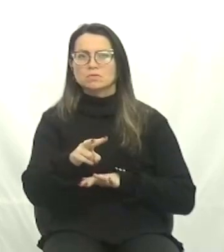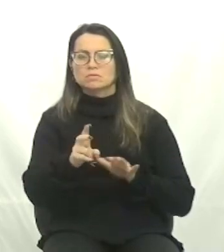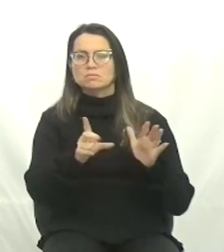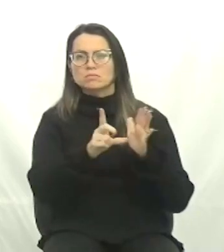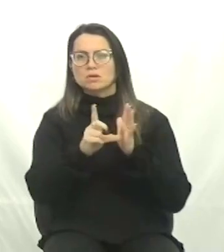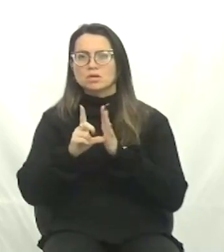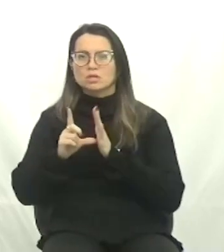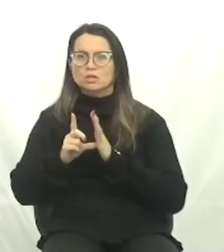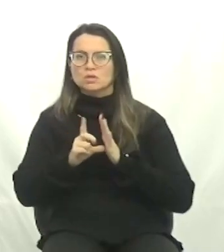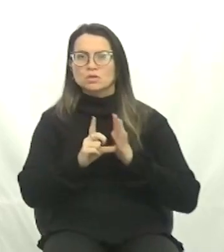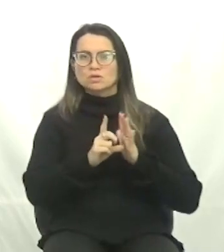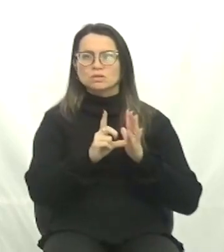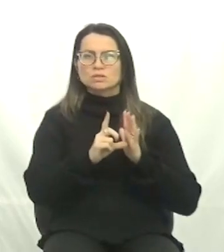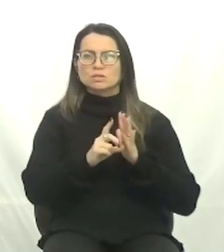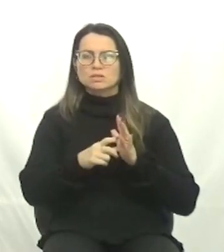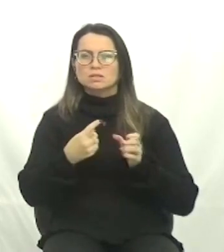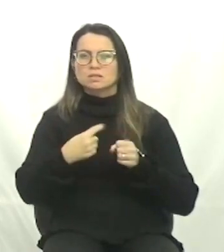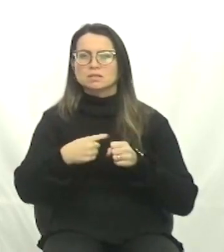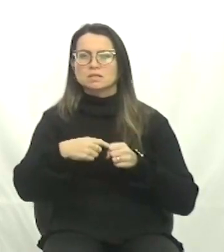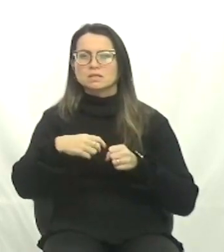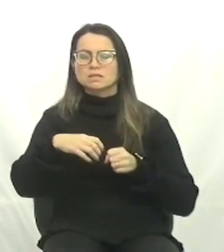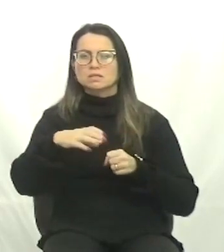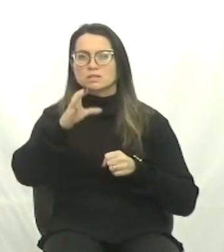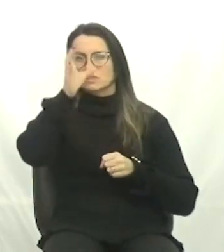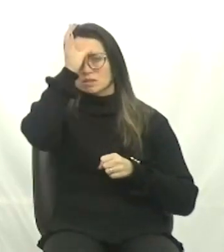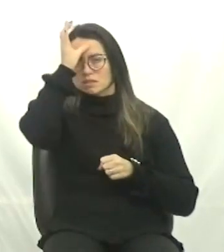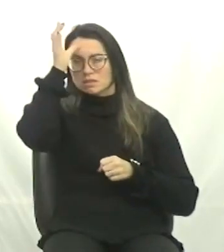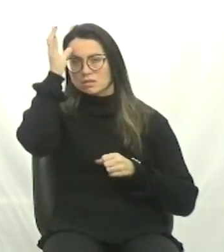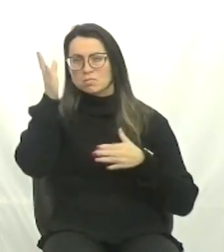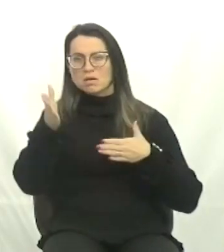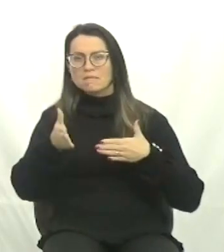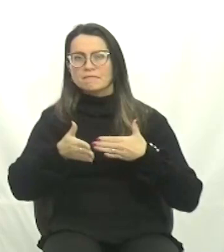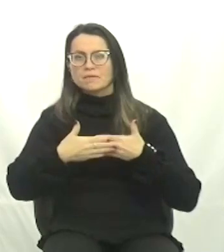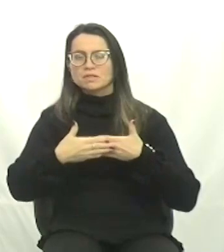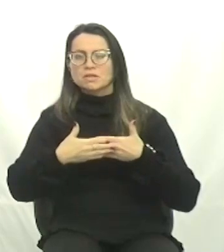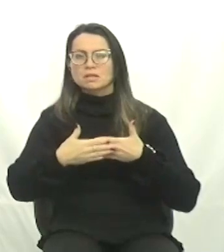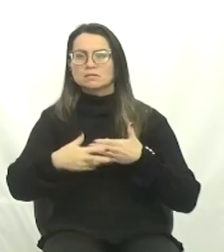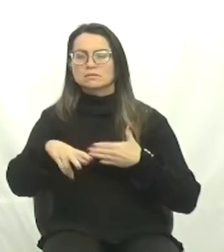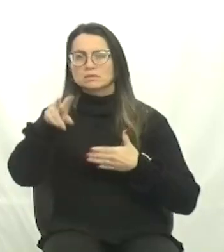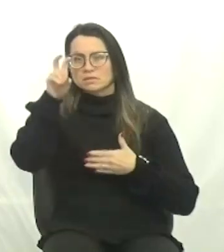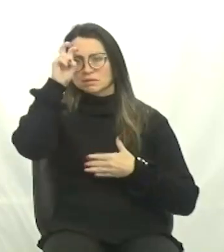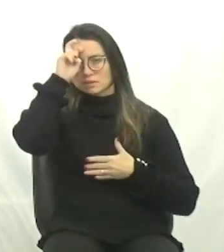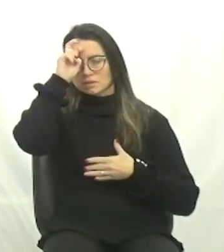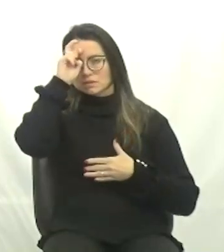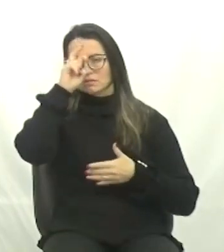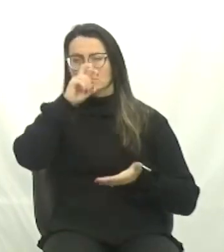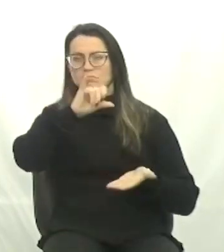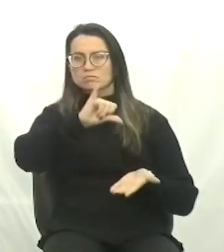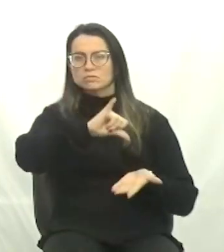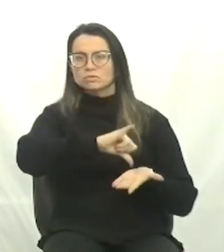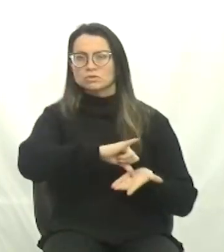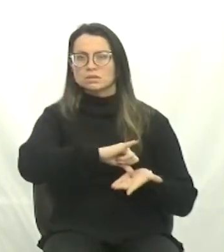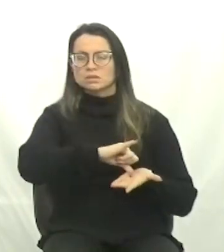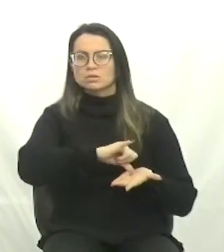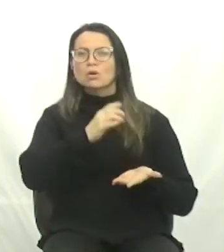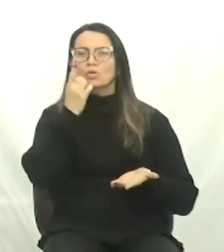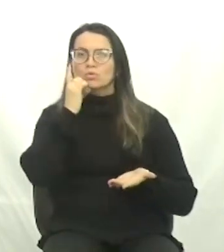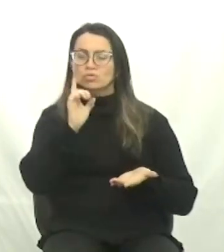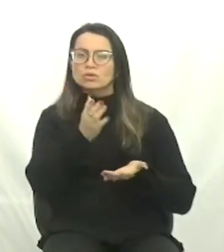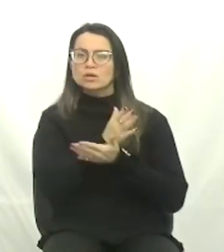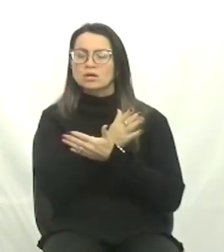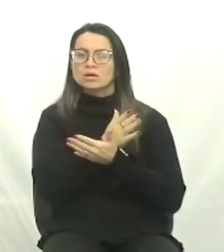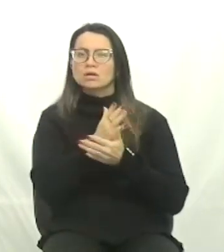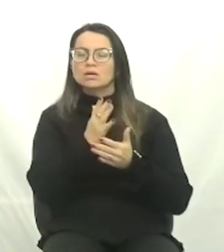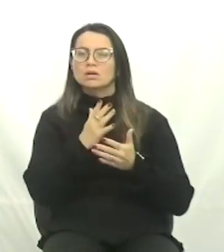Criciúma fechado na quinta-feira, e tanto no centro, no dia do feriado, né, tanto no